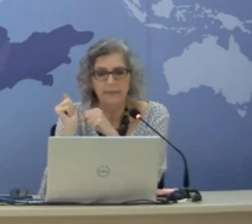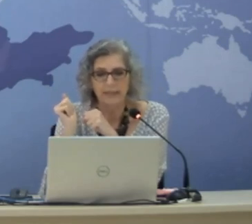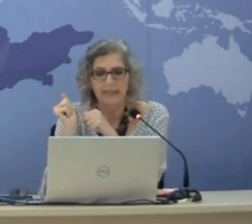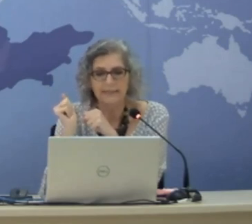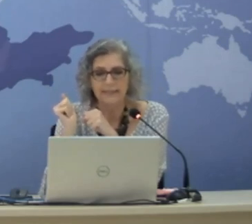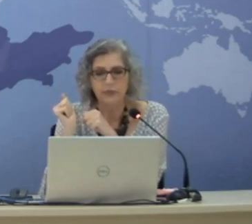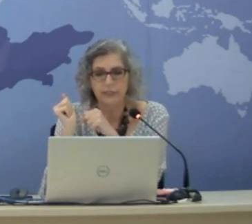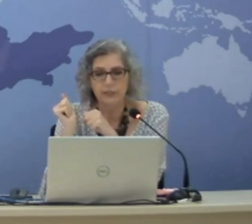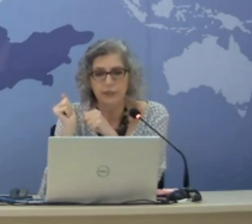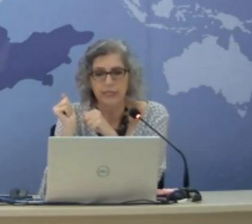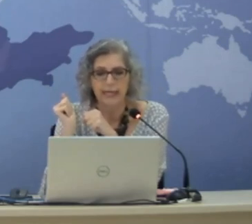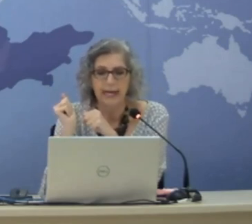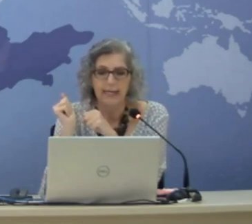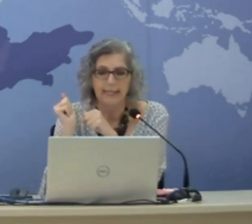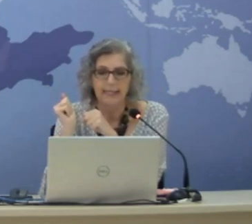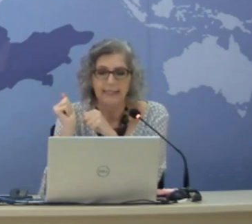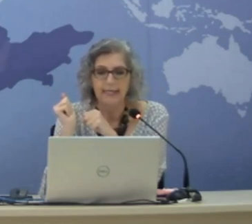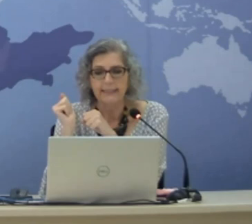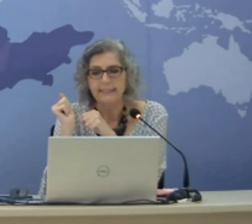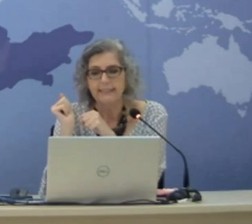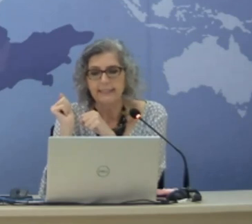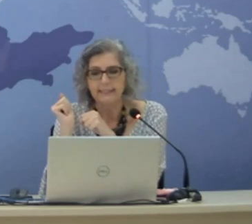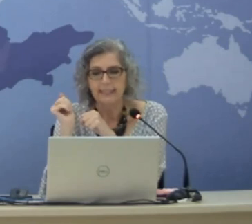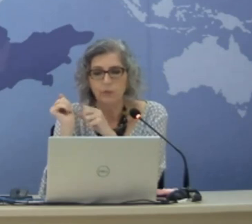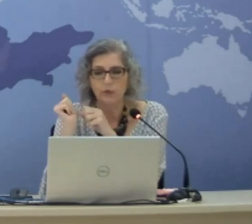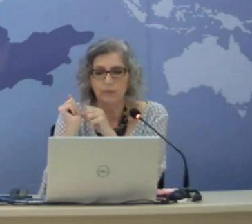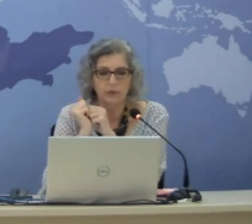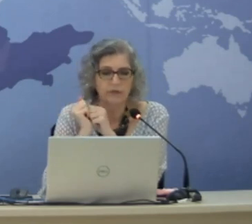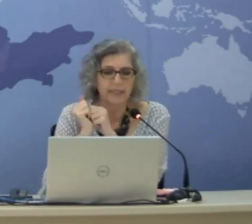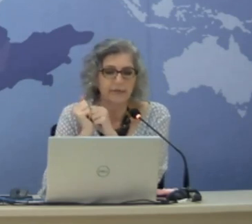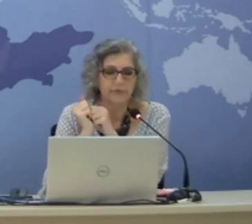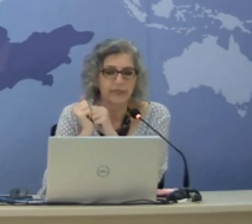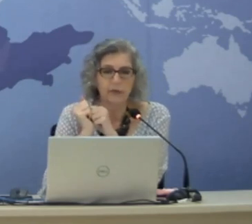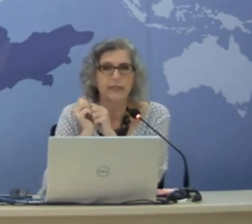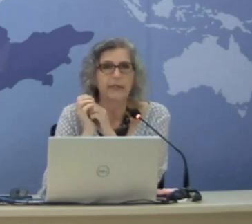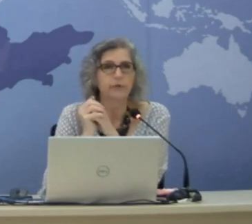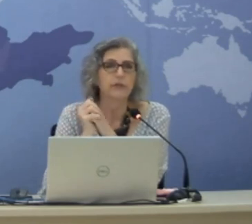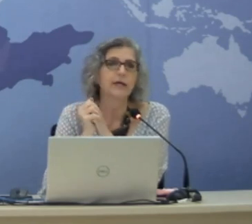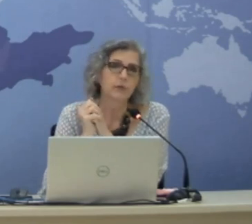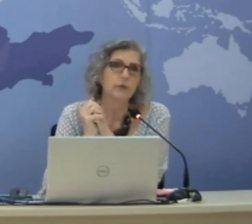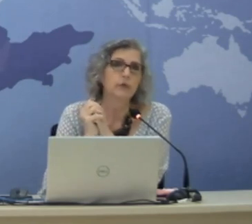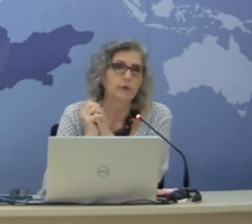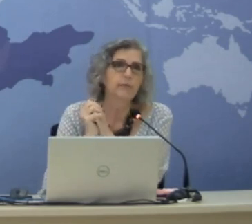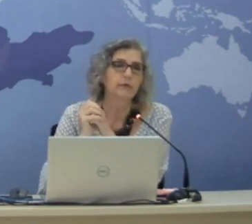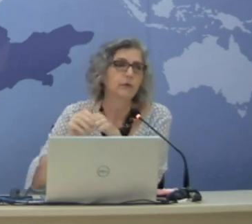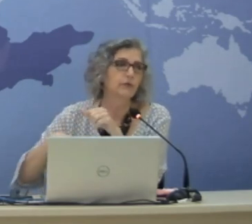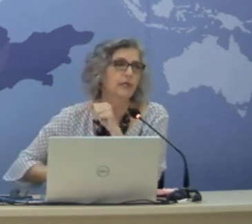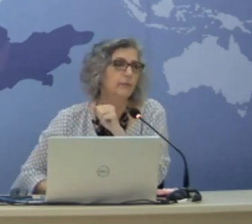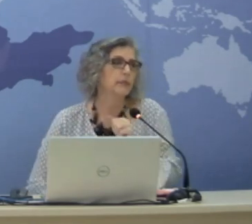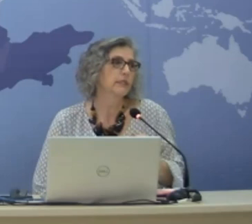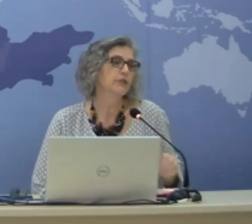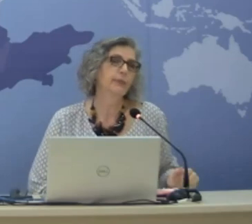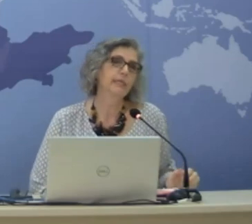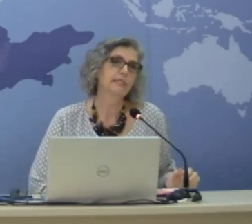18 meses ela permanece reagente aí aí daí sim é necessário colher uma nova carga viral DNA próviral eu eu